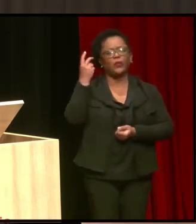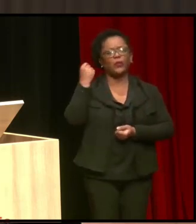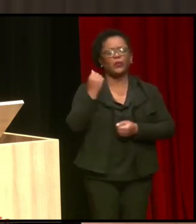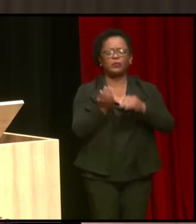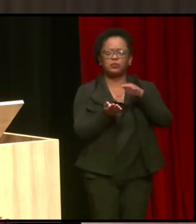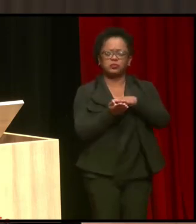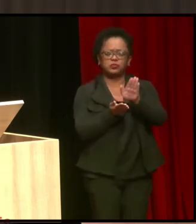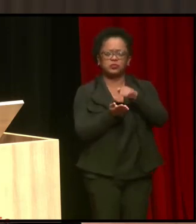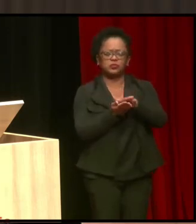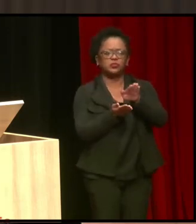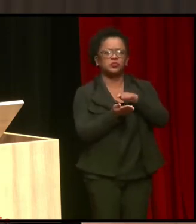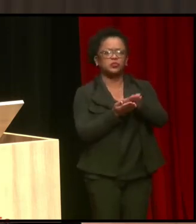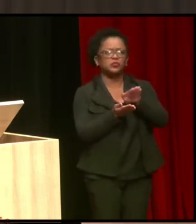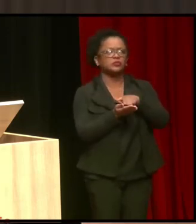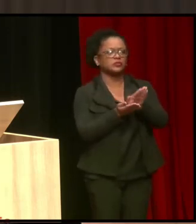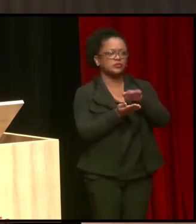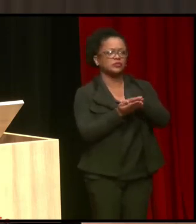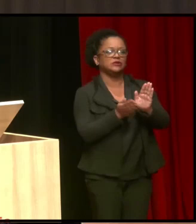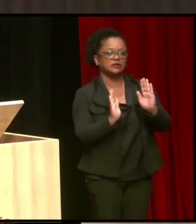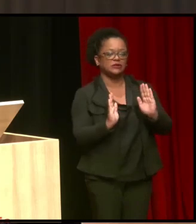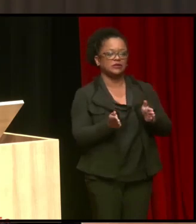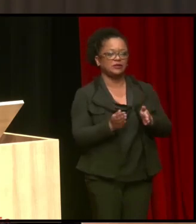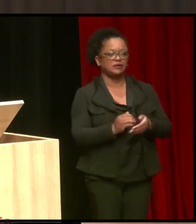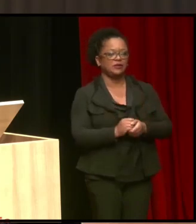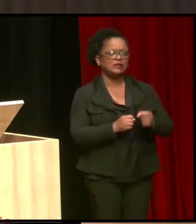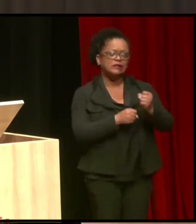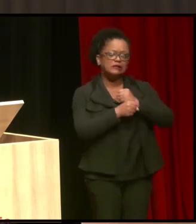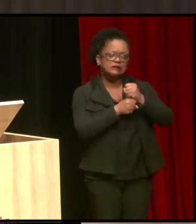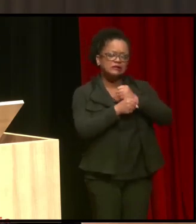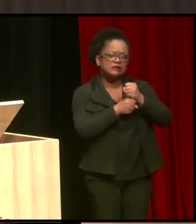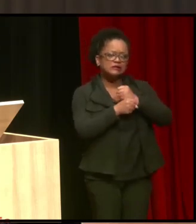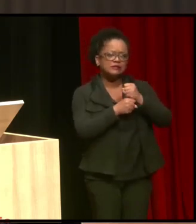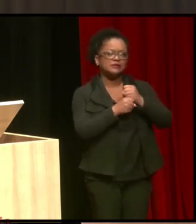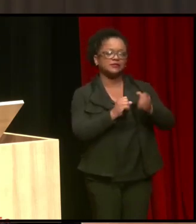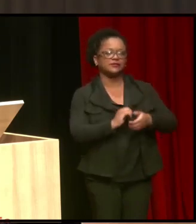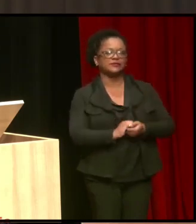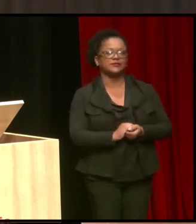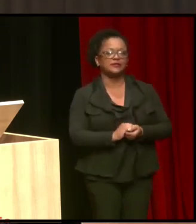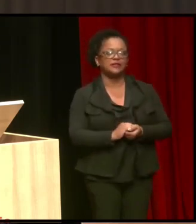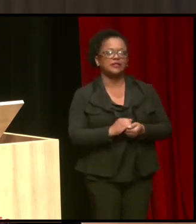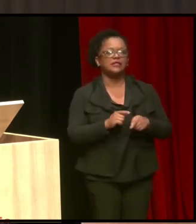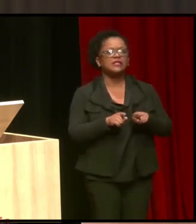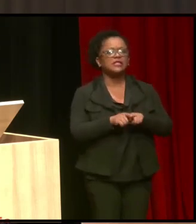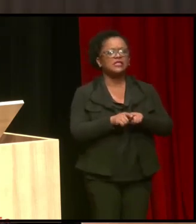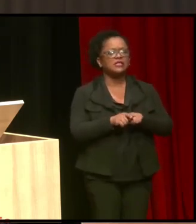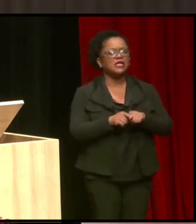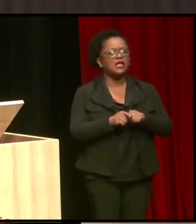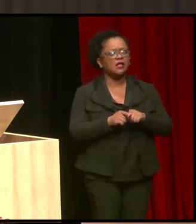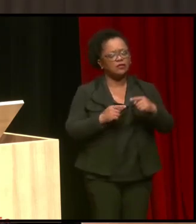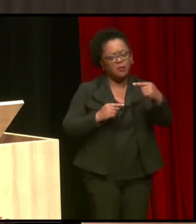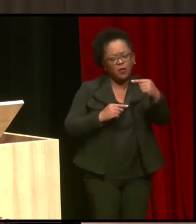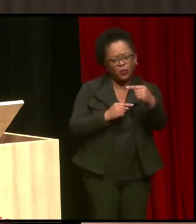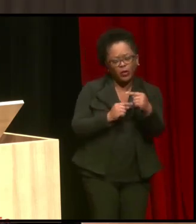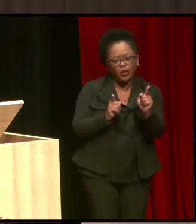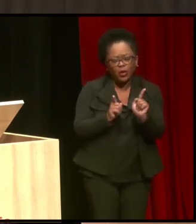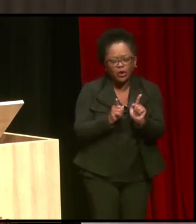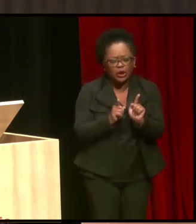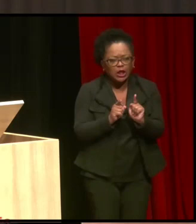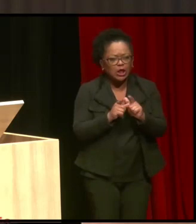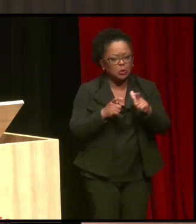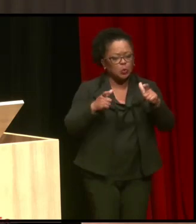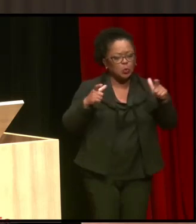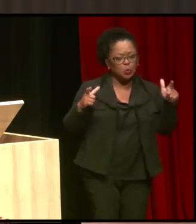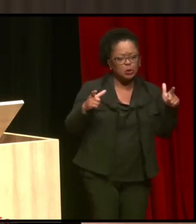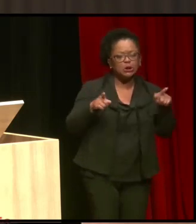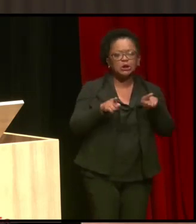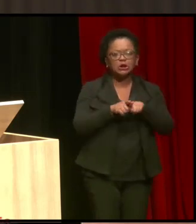imprimir Bíblia. Ela imprime a Bíblia. Então, imprime. Mas pode imprimir ela pequenininha, grande, para criança, para